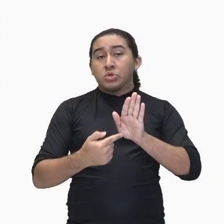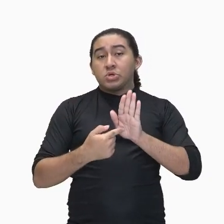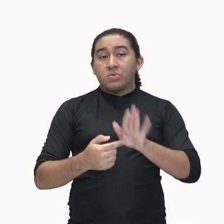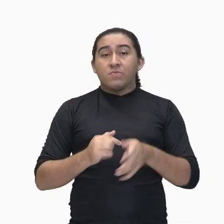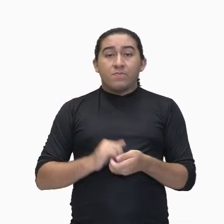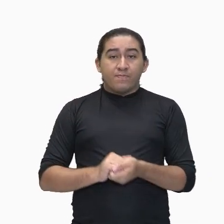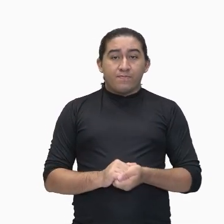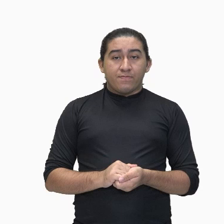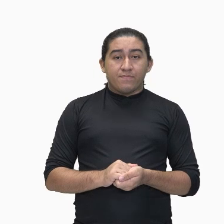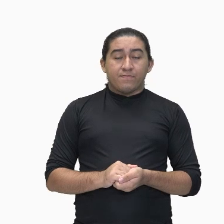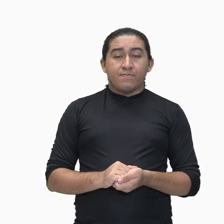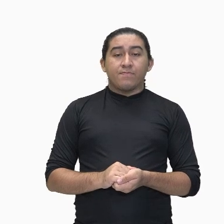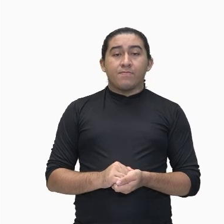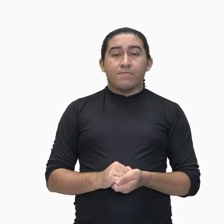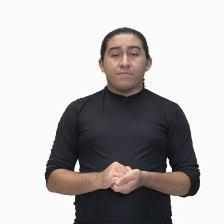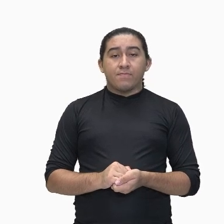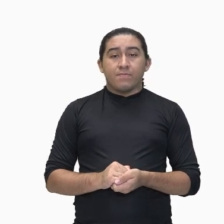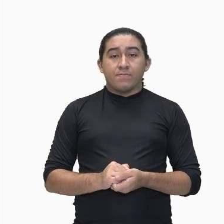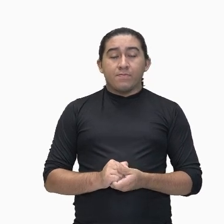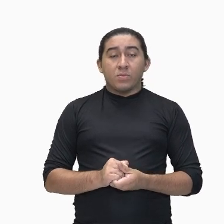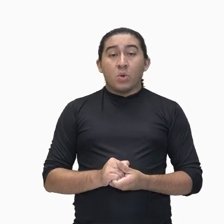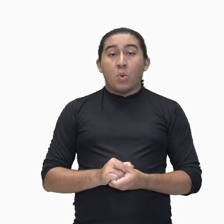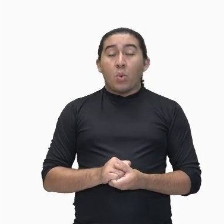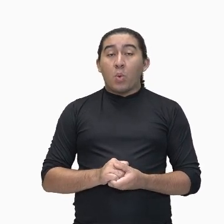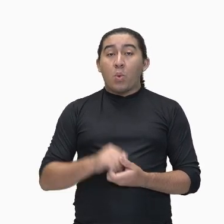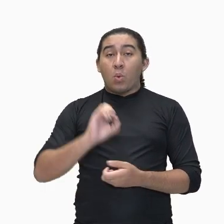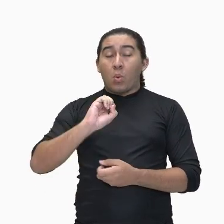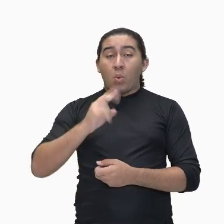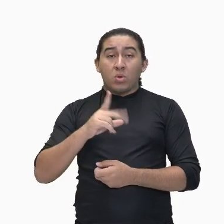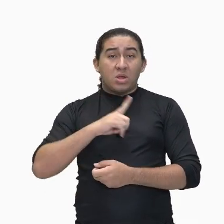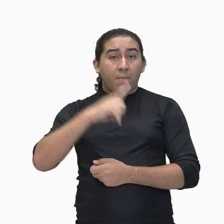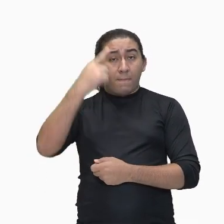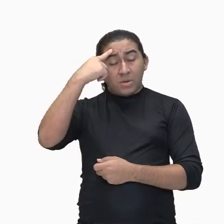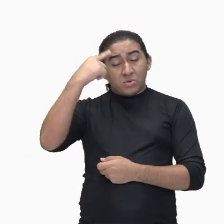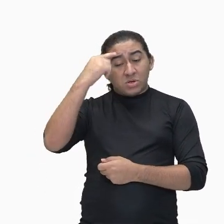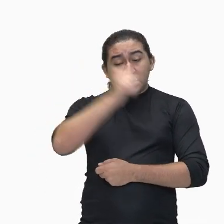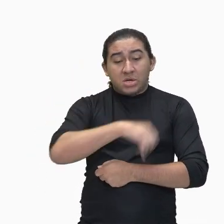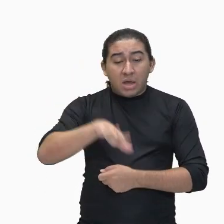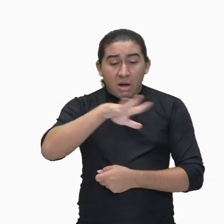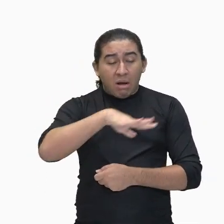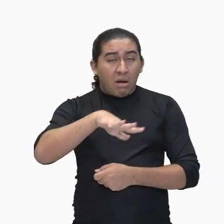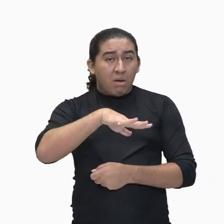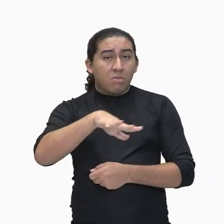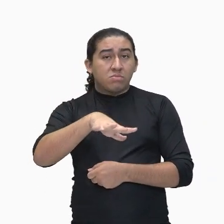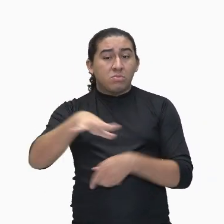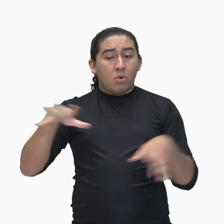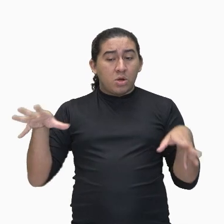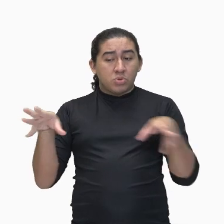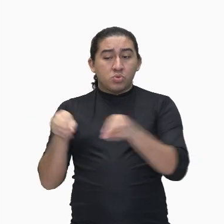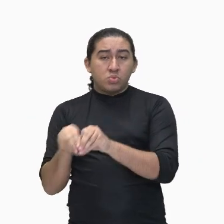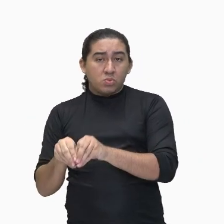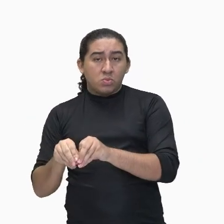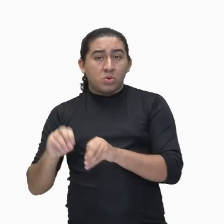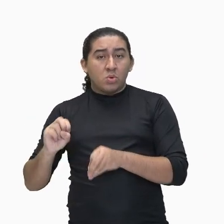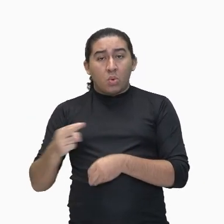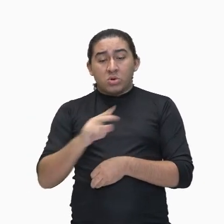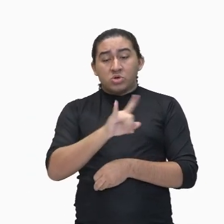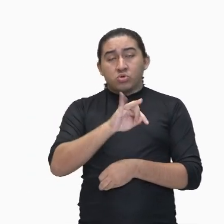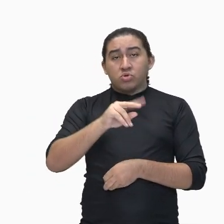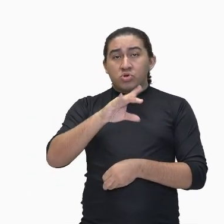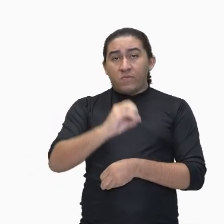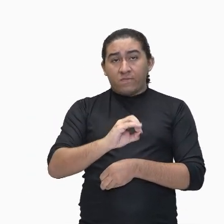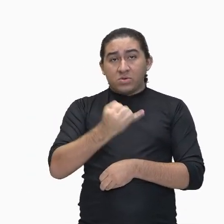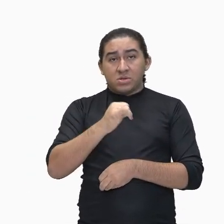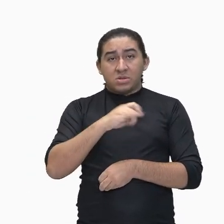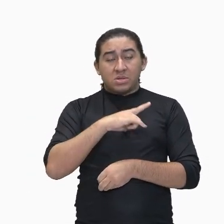ou dedutivo, que você parte do geral para o particular, ou indutivo, onde você